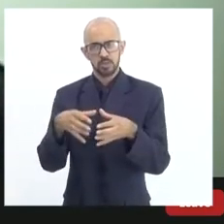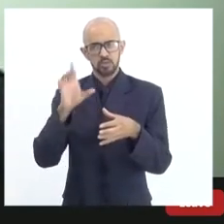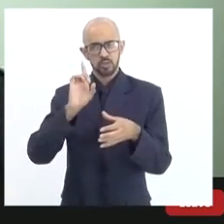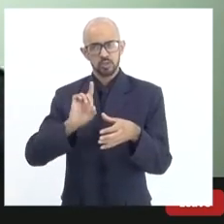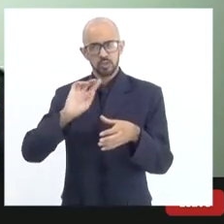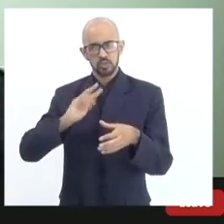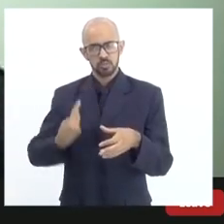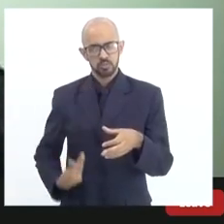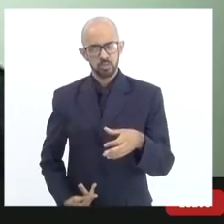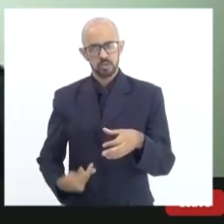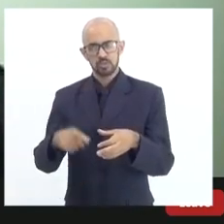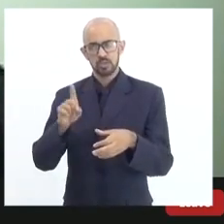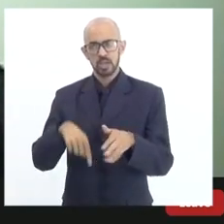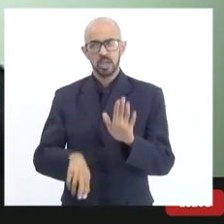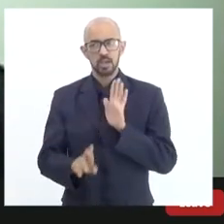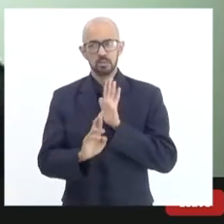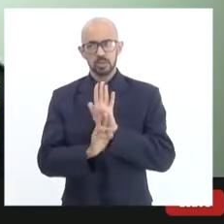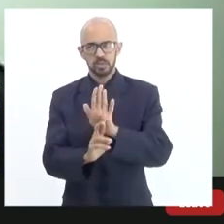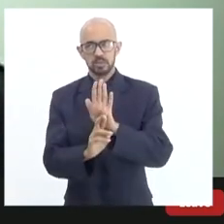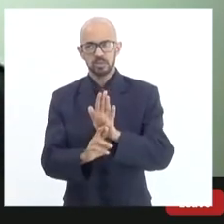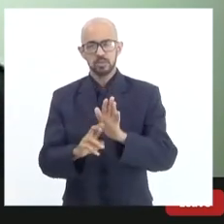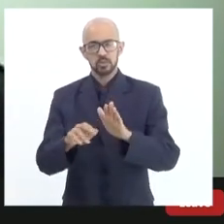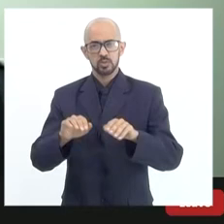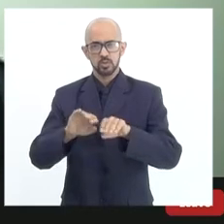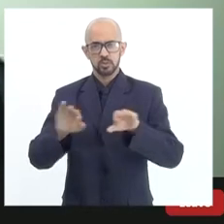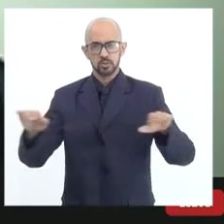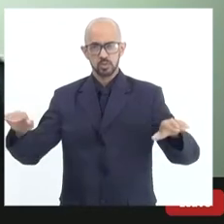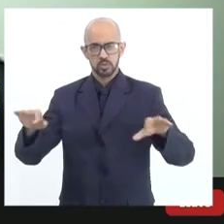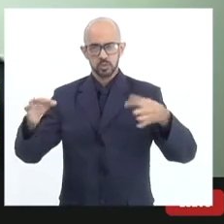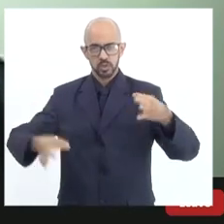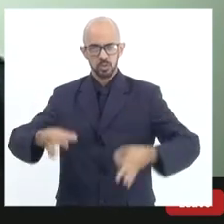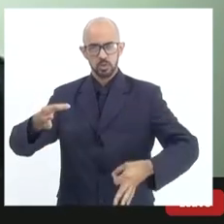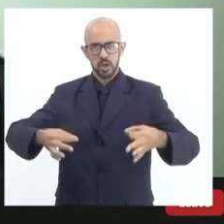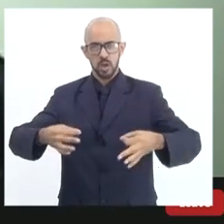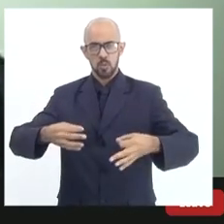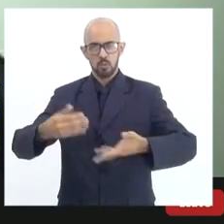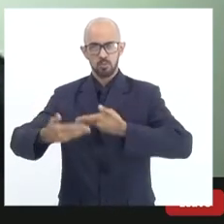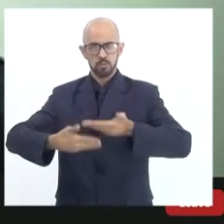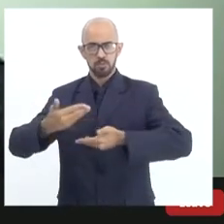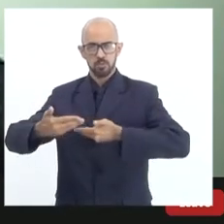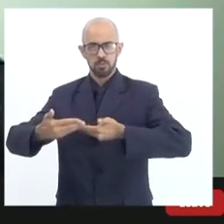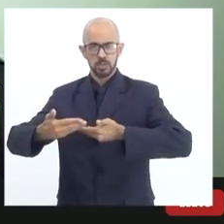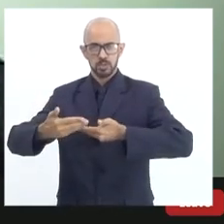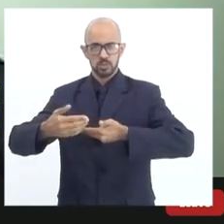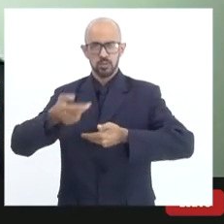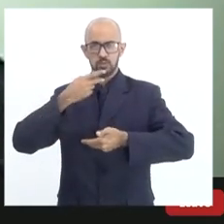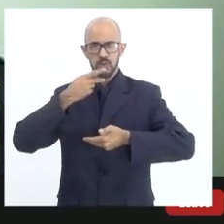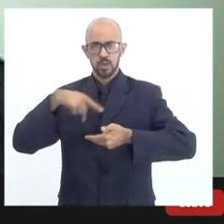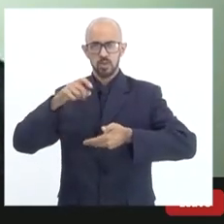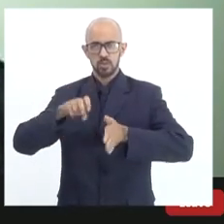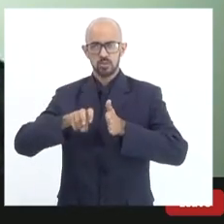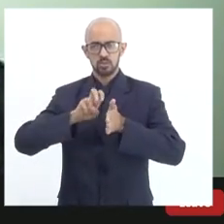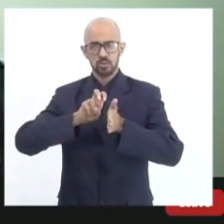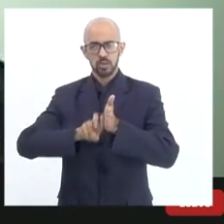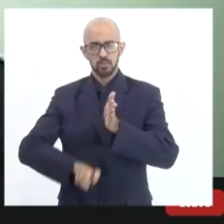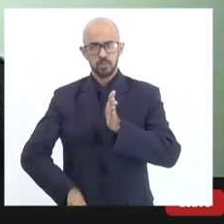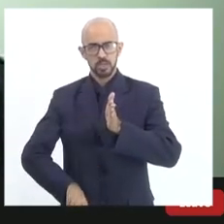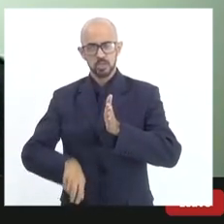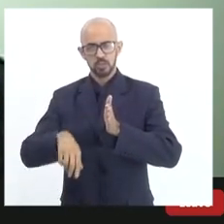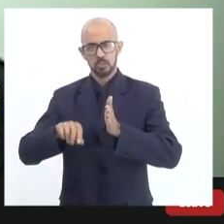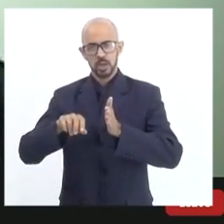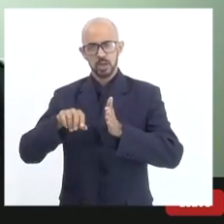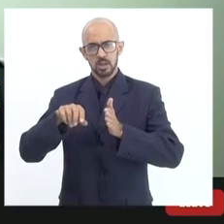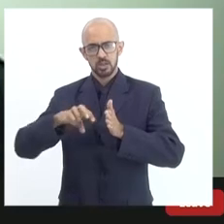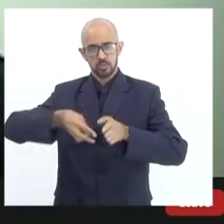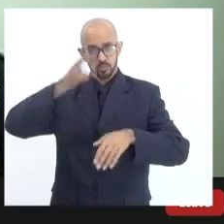a representação no Tribunal Misto que tratou da questão do impeachment do ex-governador, e